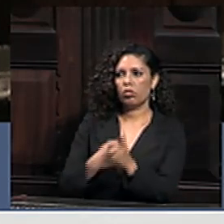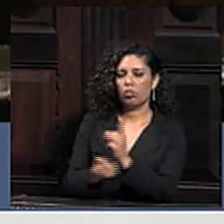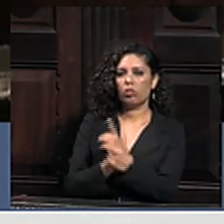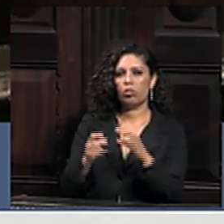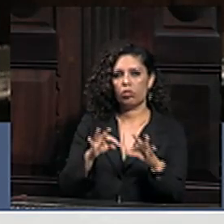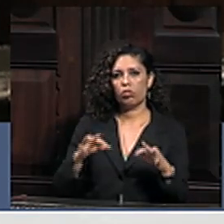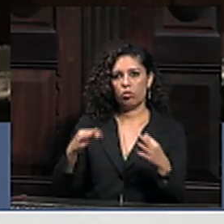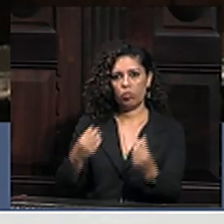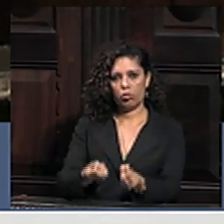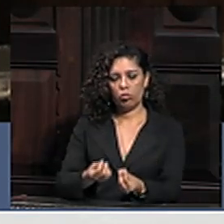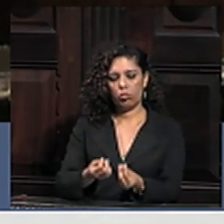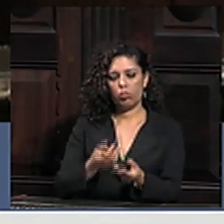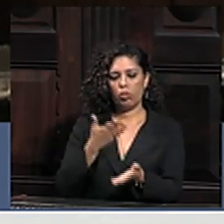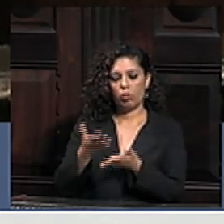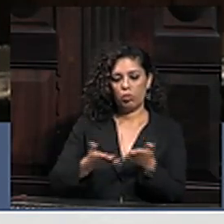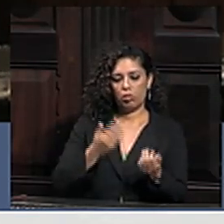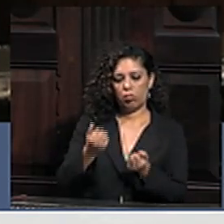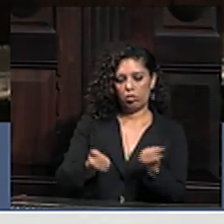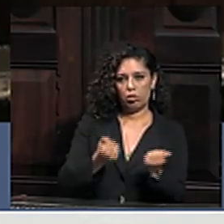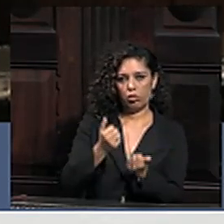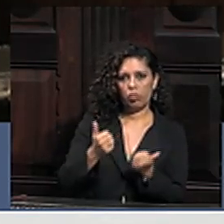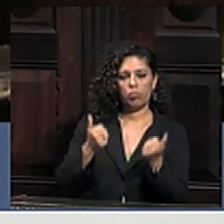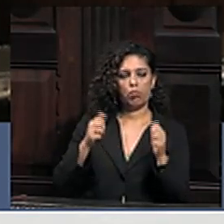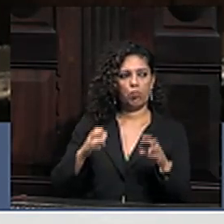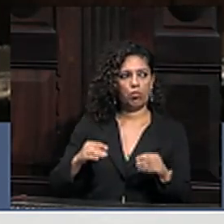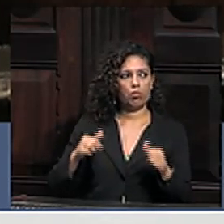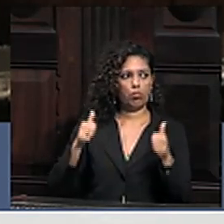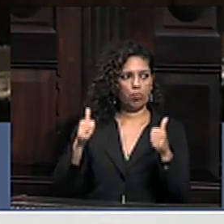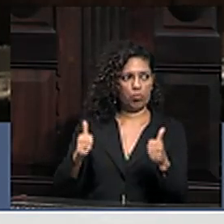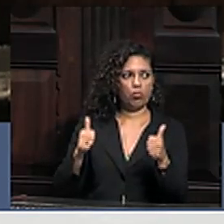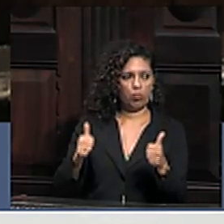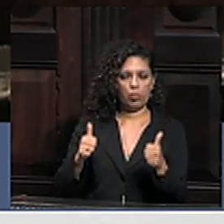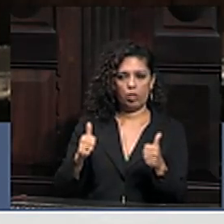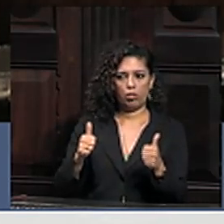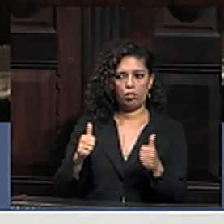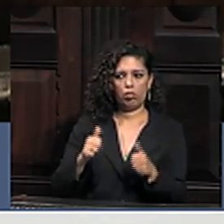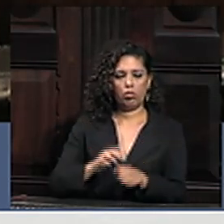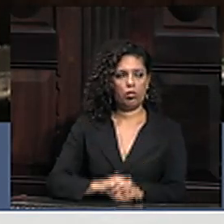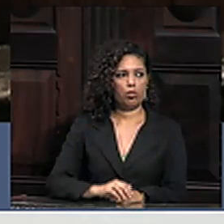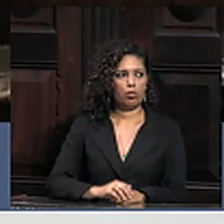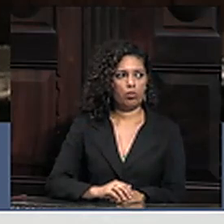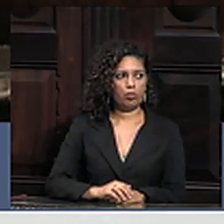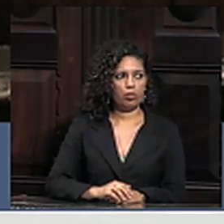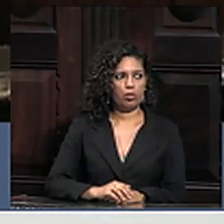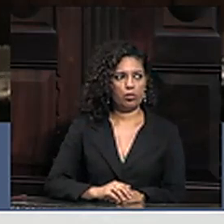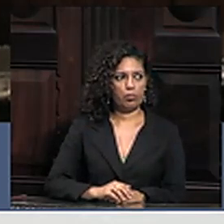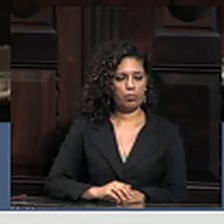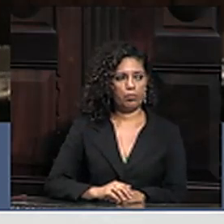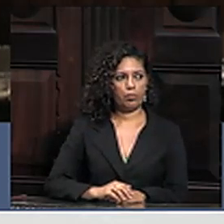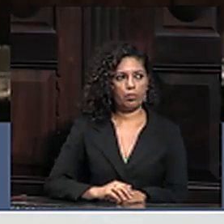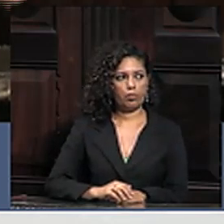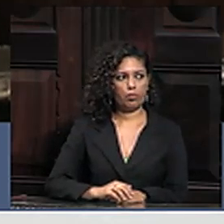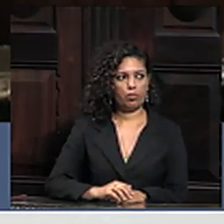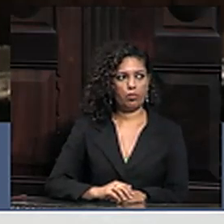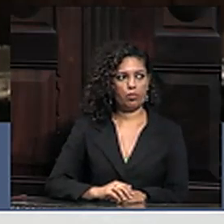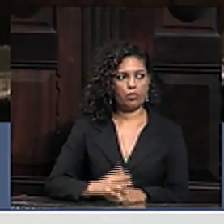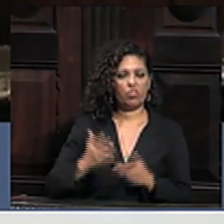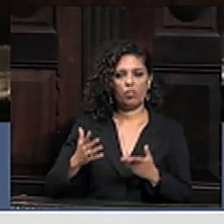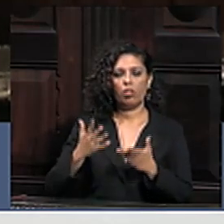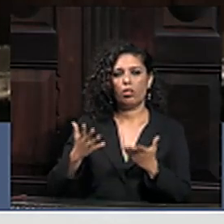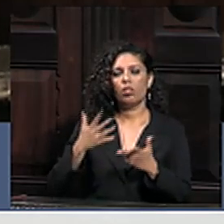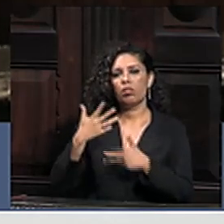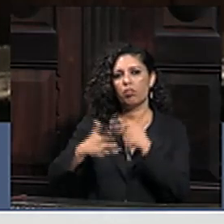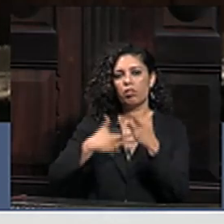garantia na travessia, que já ceifou várias vítimas, já fez várias vítimas ali naquela travessia. Então, dizer a